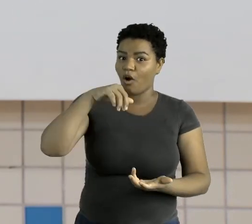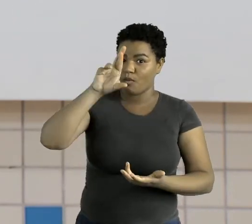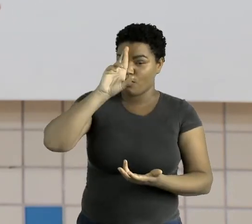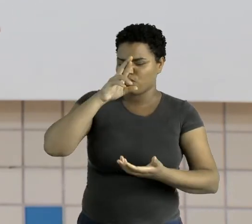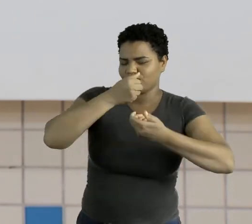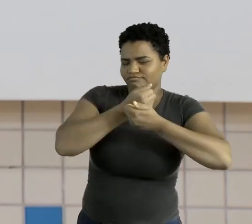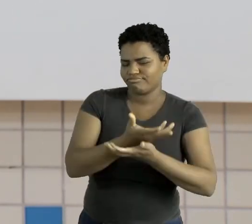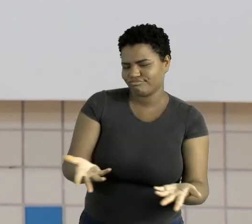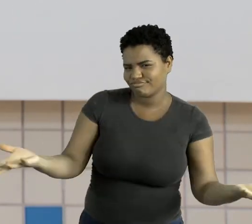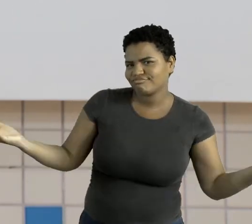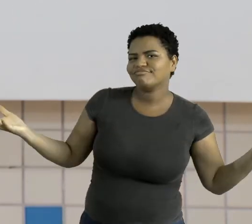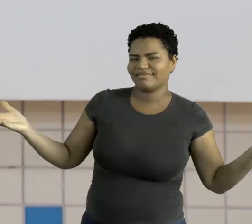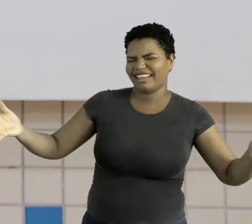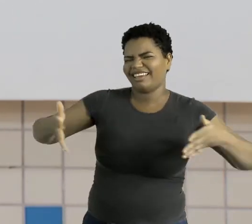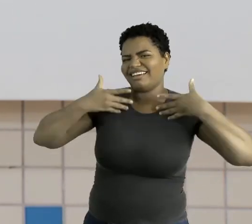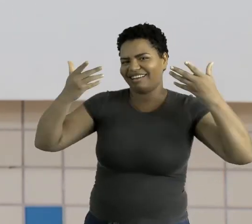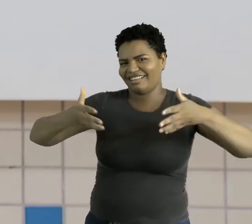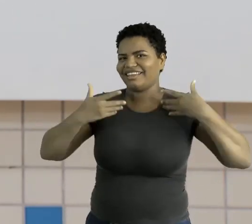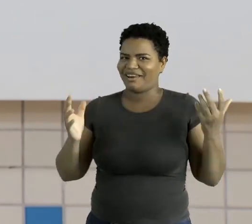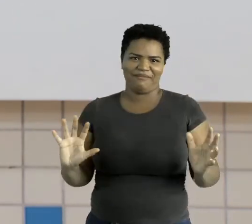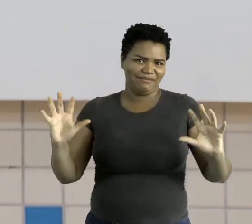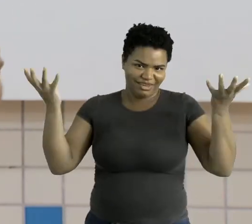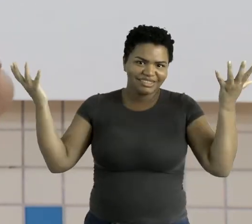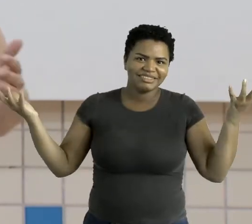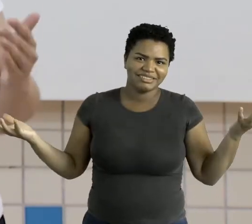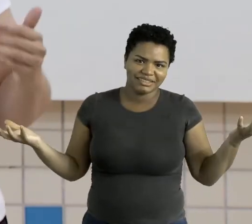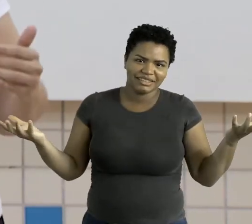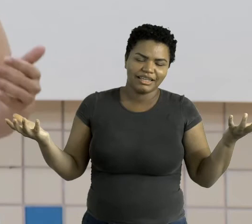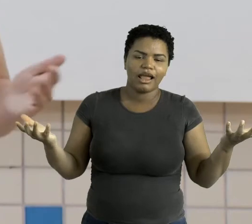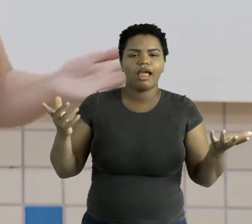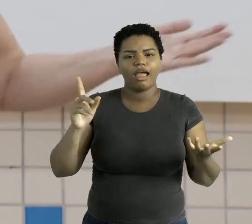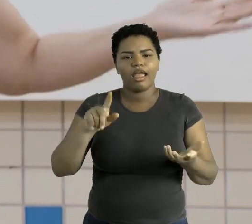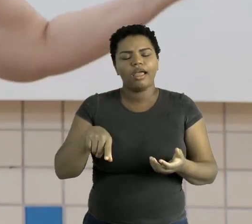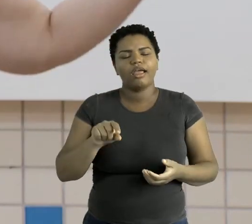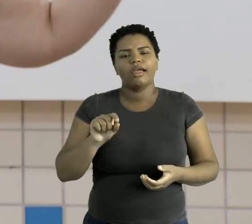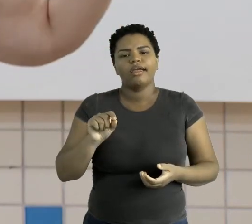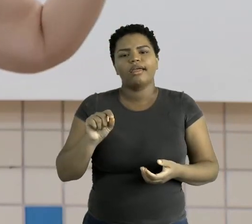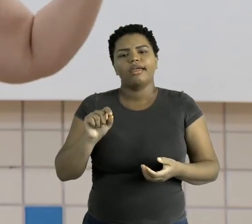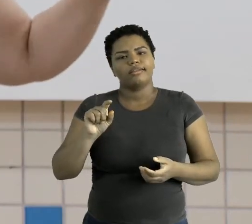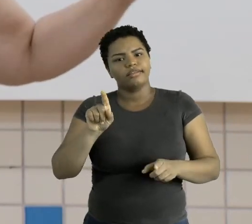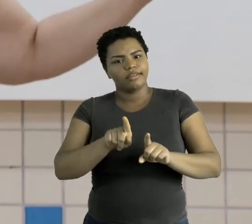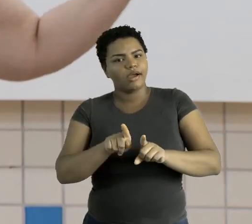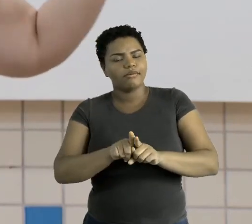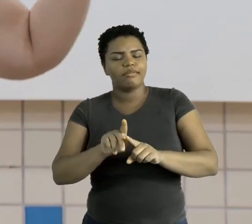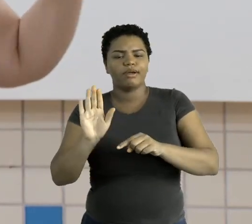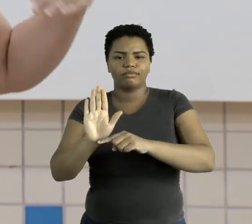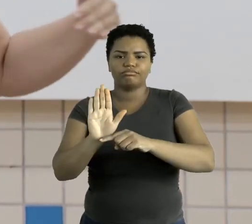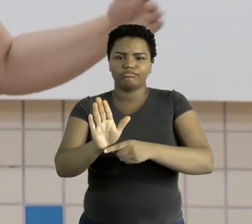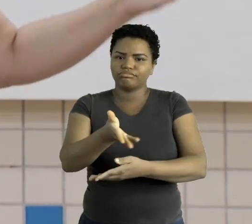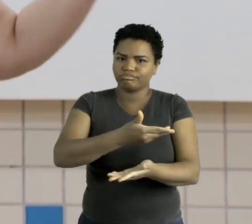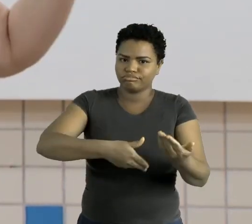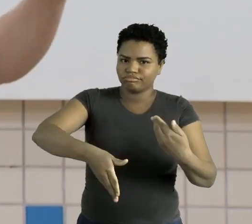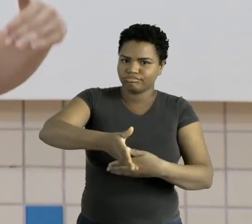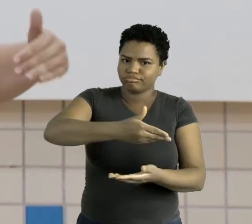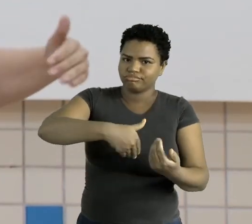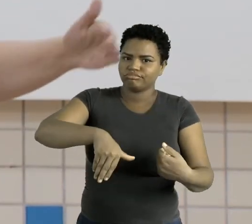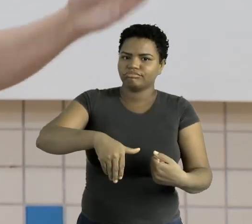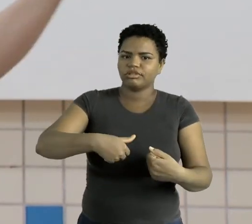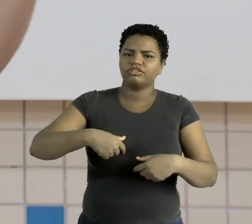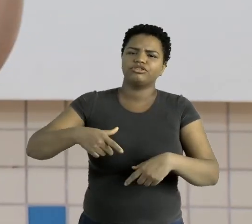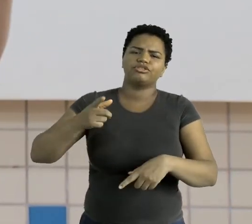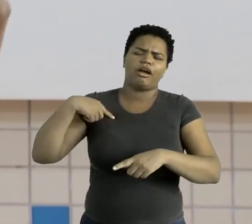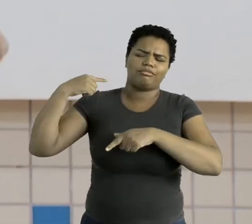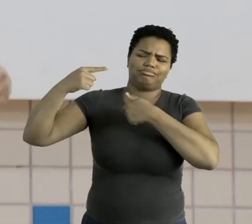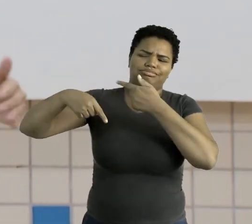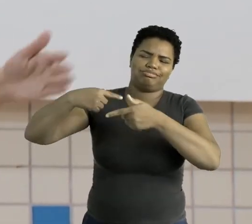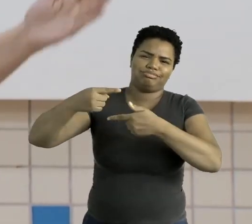muita festa, é muita alegria. Isso também é um tipo de mutirão que foi trazido lá, ó, dos nossos descendentes,